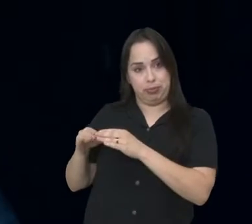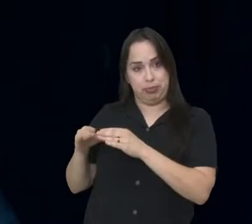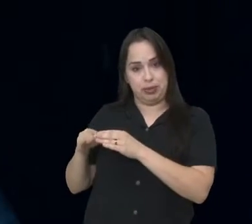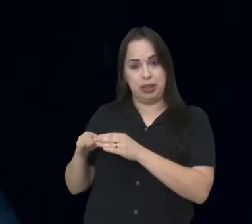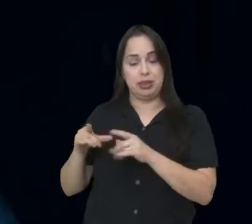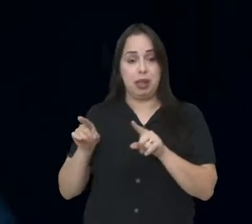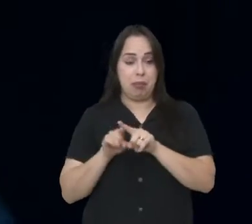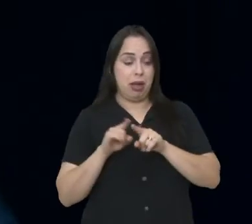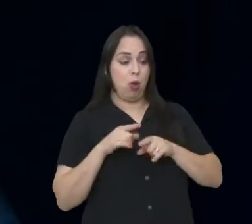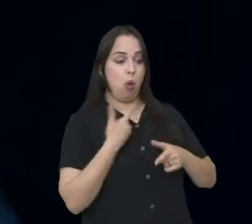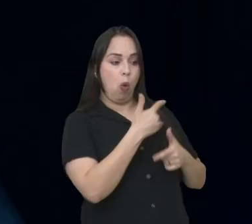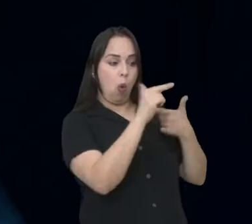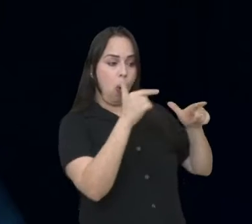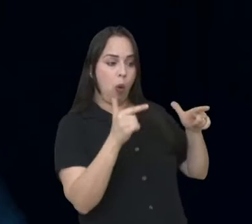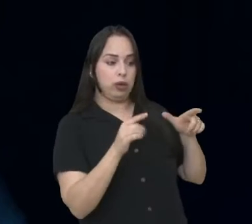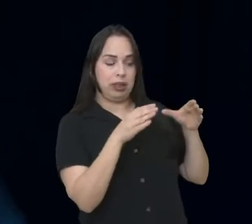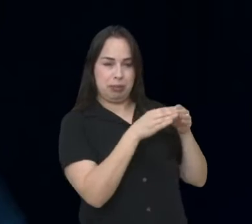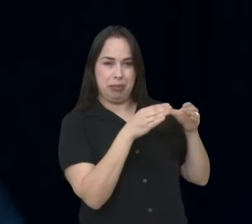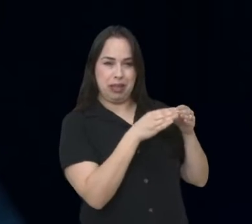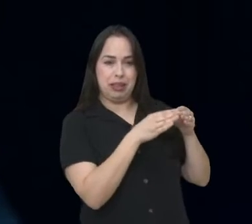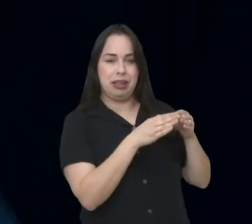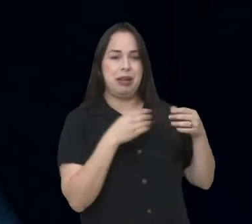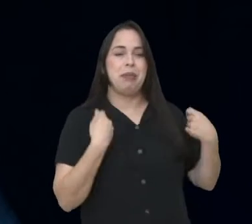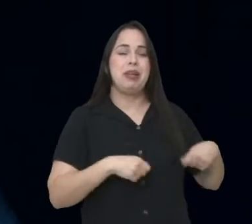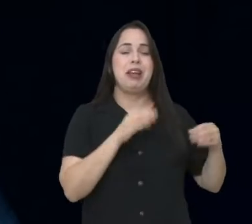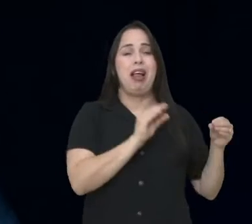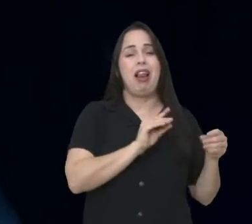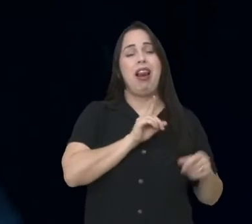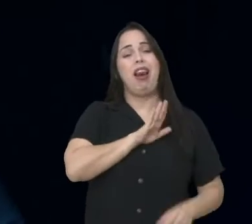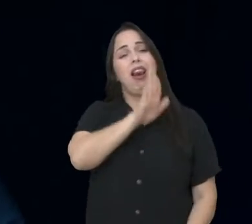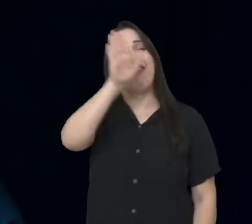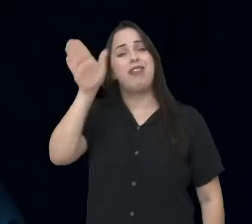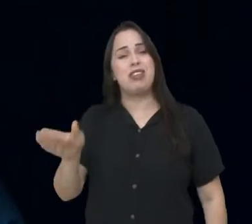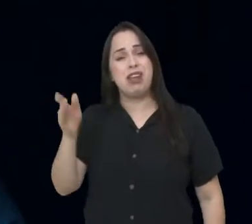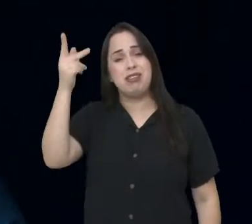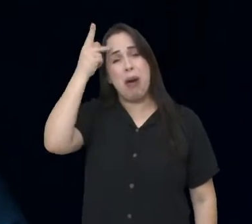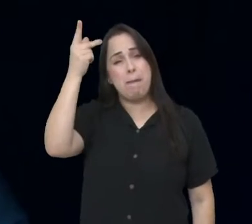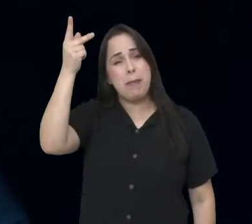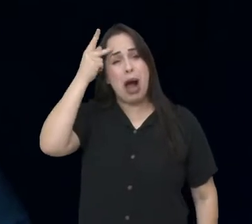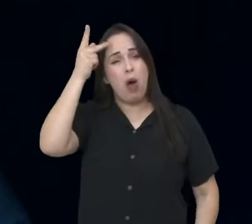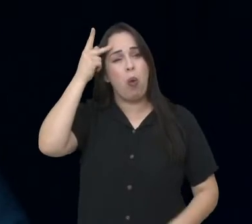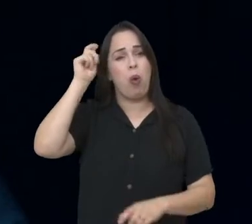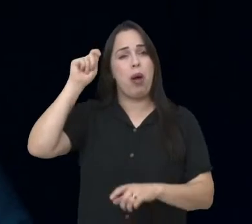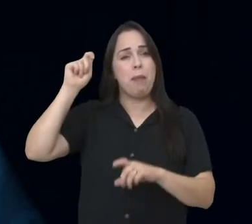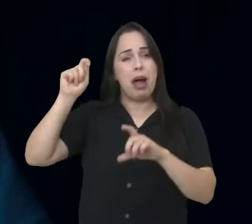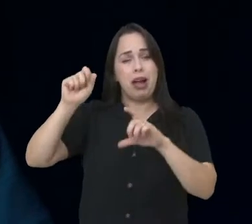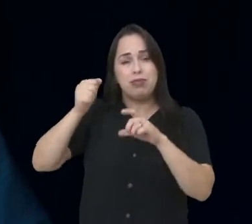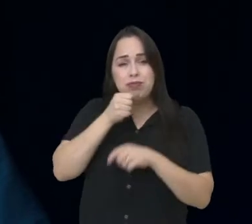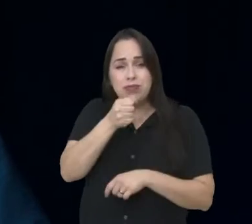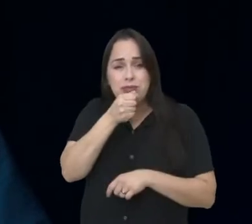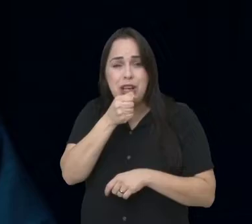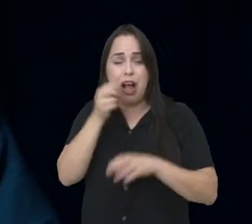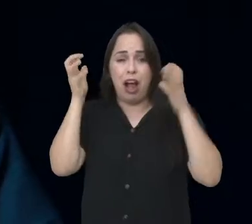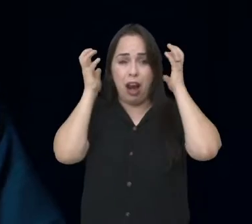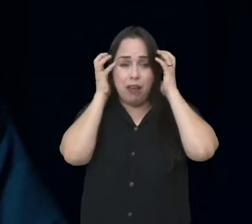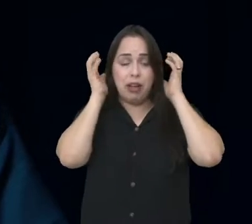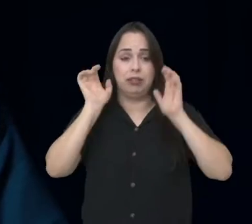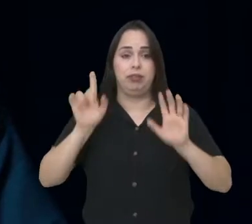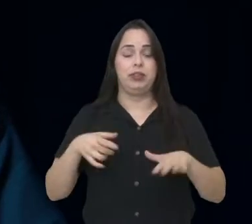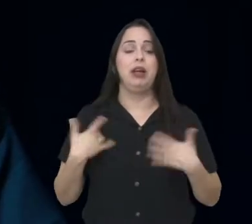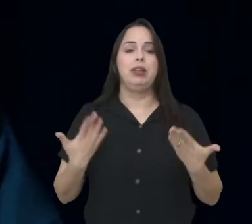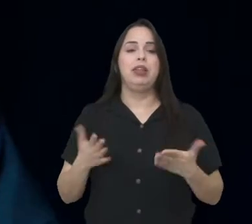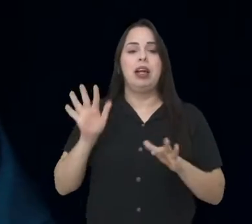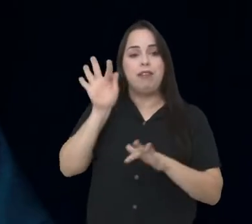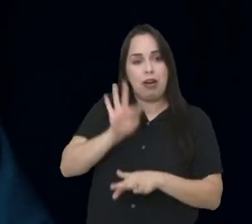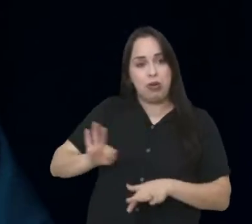eu produzia, eu acabava tendo que ir para São Paulo para gravar. Quando eu terminei a faculdade de publicidade, a